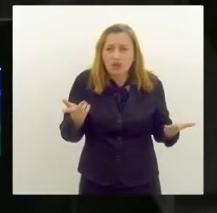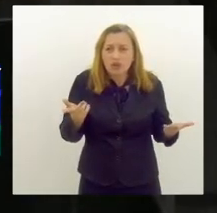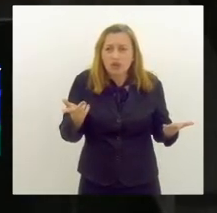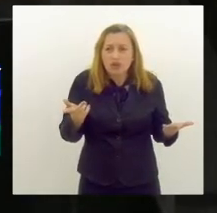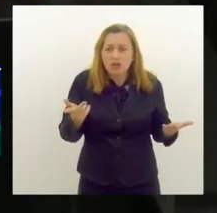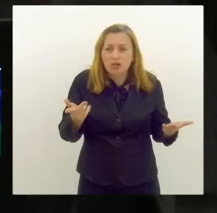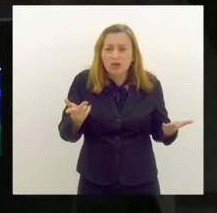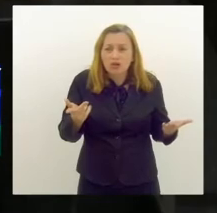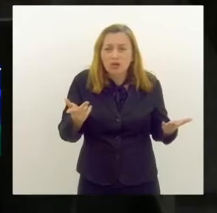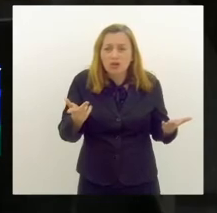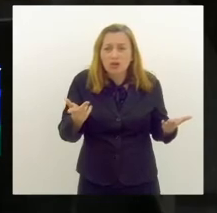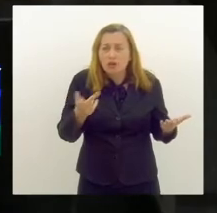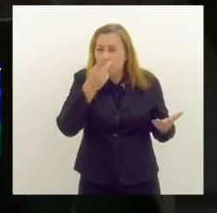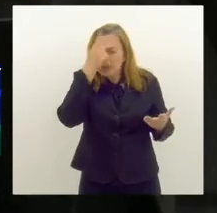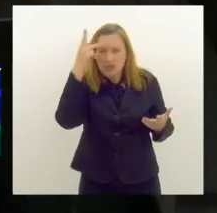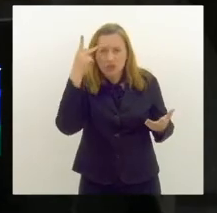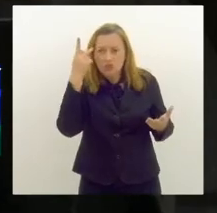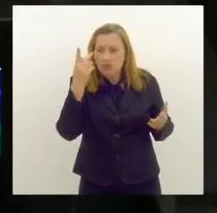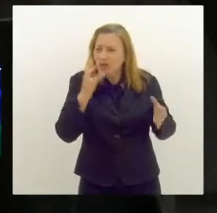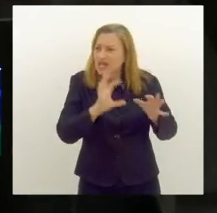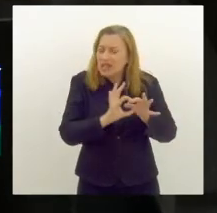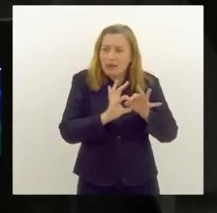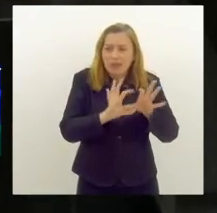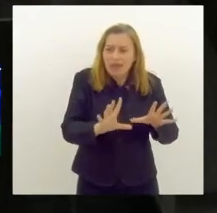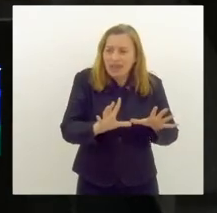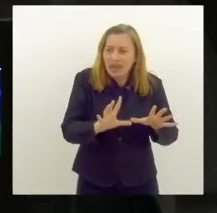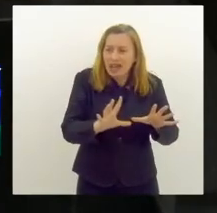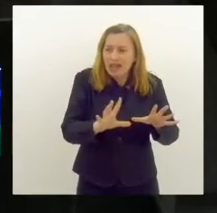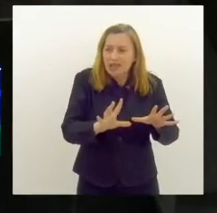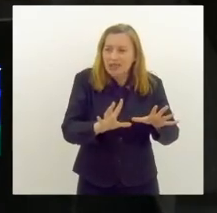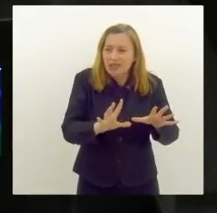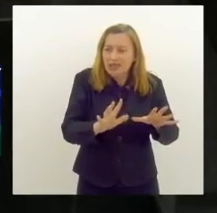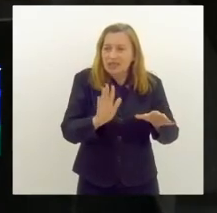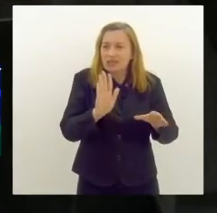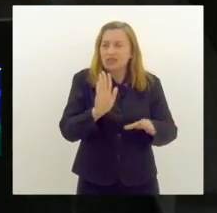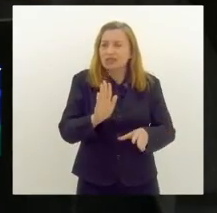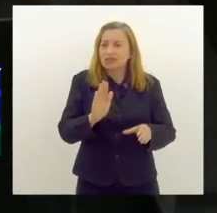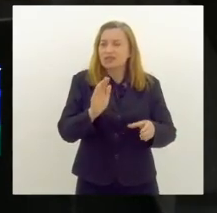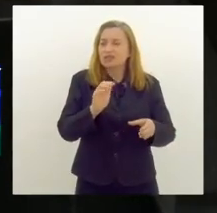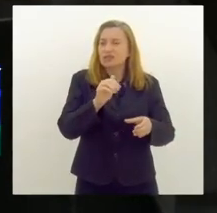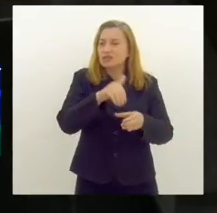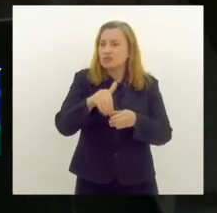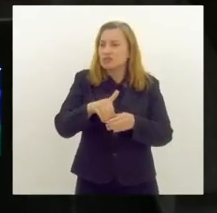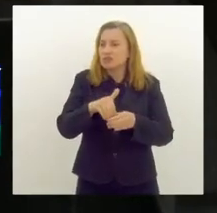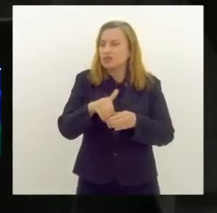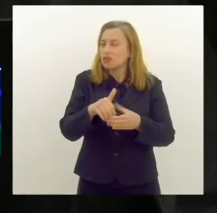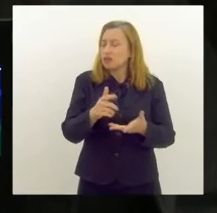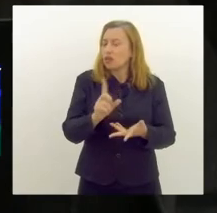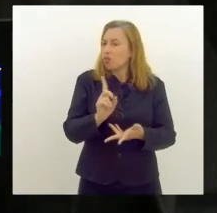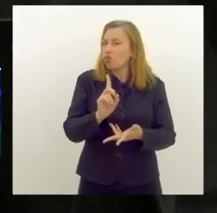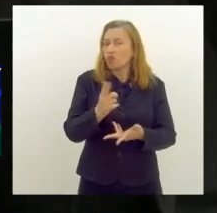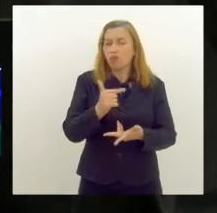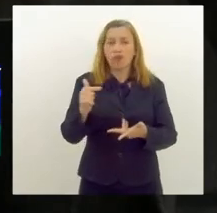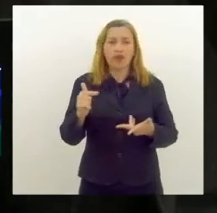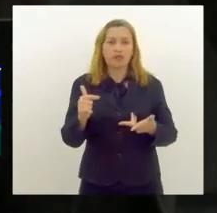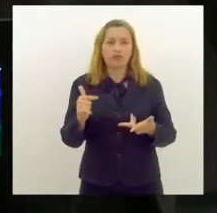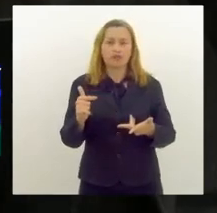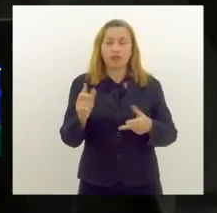não goza do direito de tê-la, visto ser 5 anos a